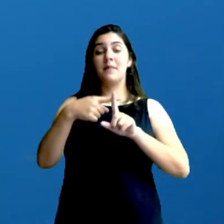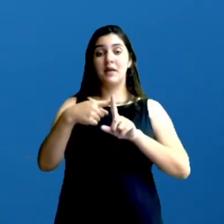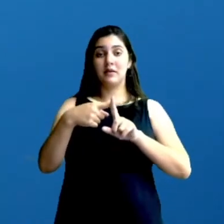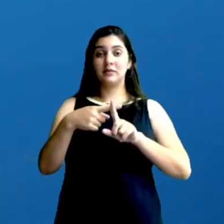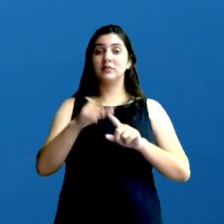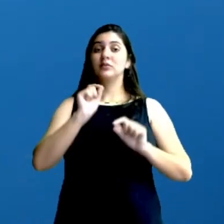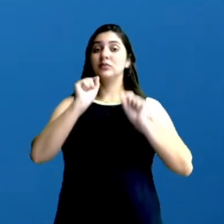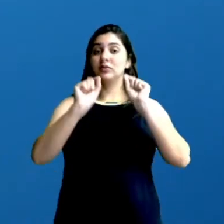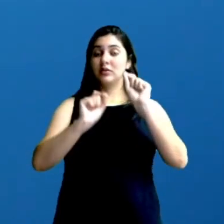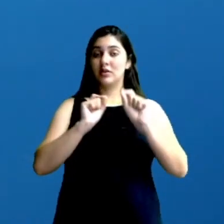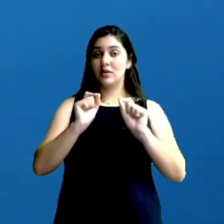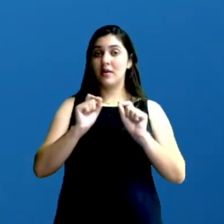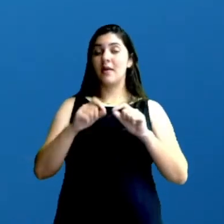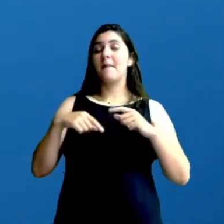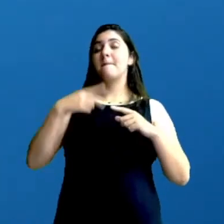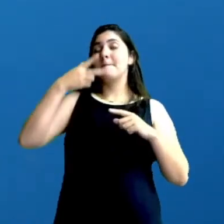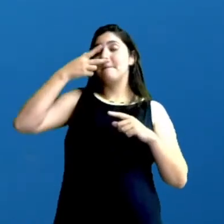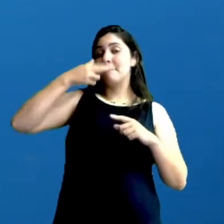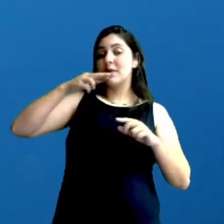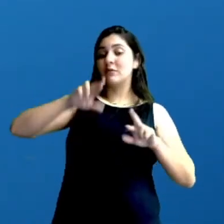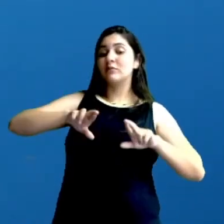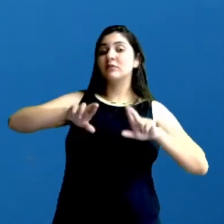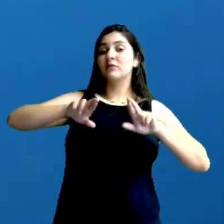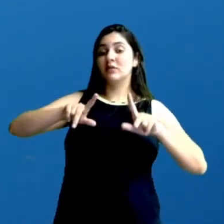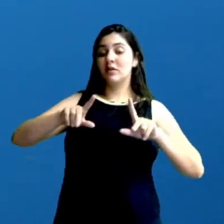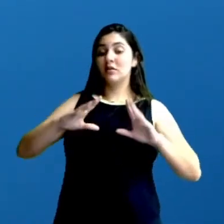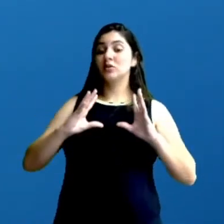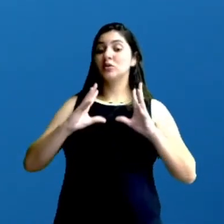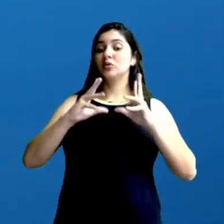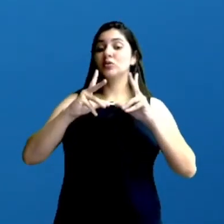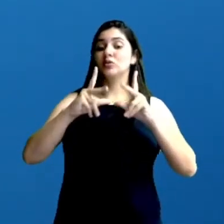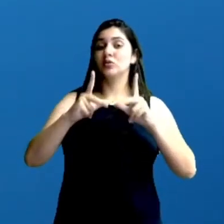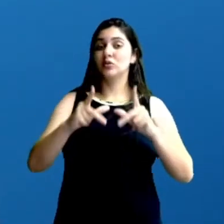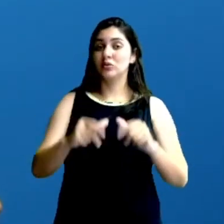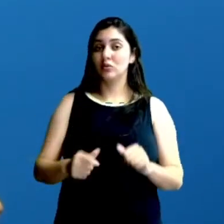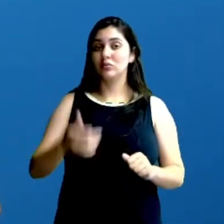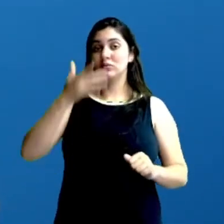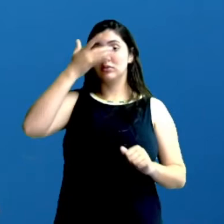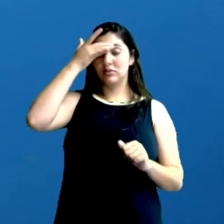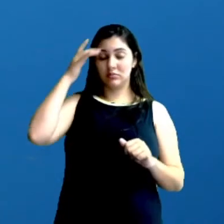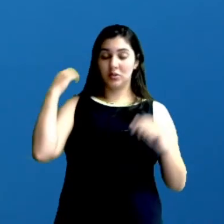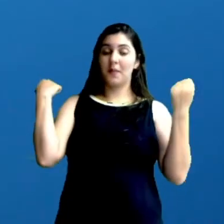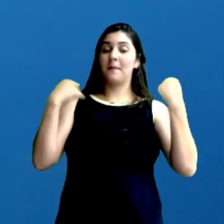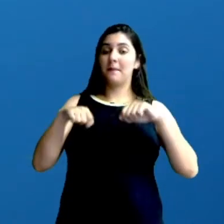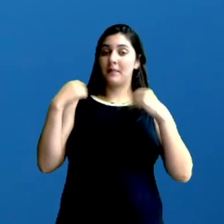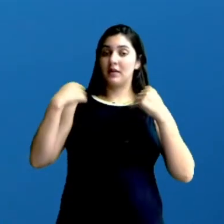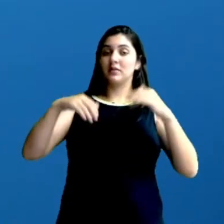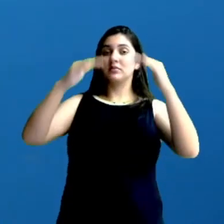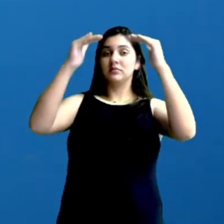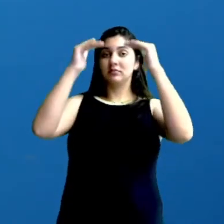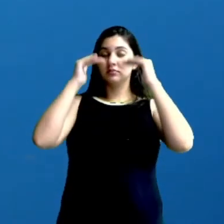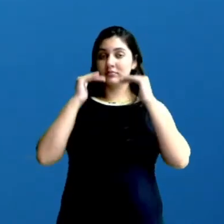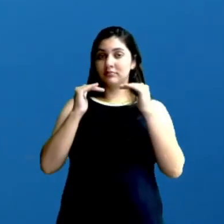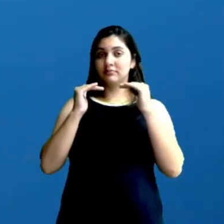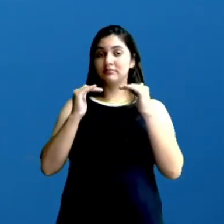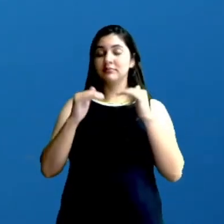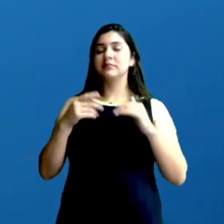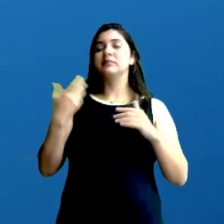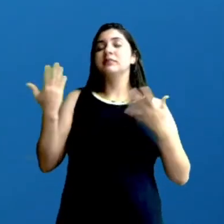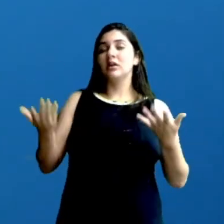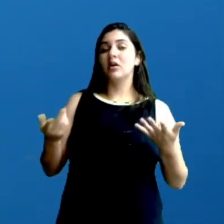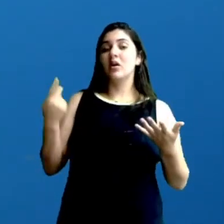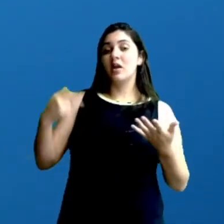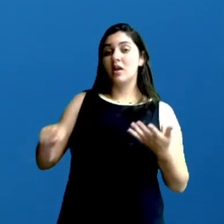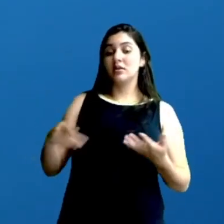que apesar das Diferenças Todo mundo merece respeito Então esse é um poema